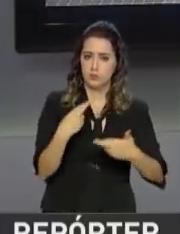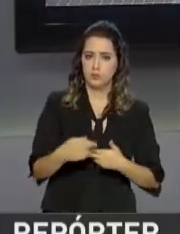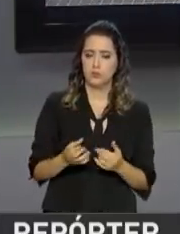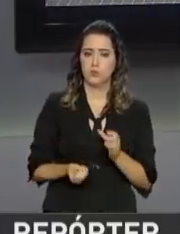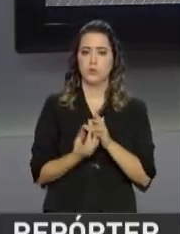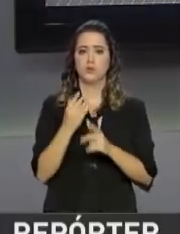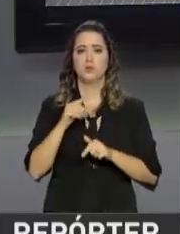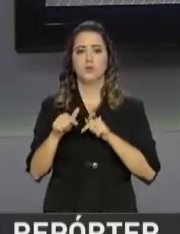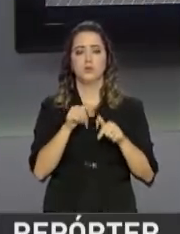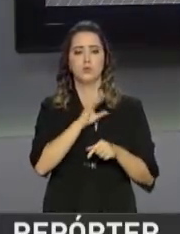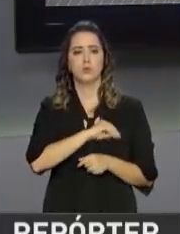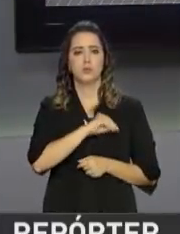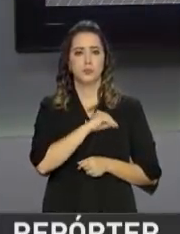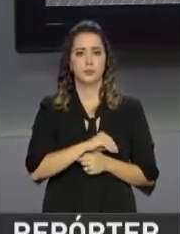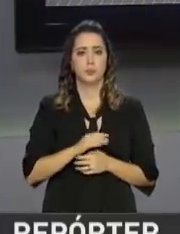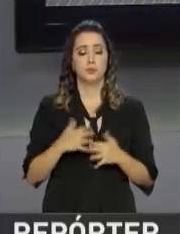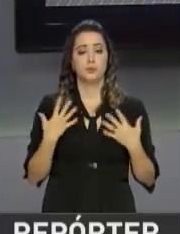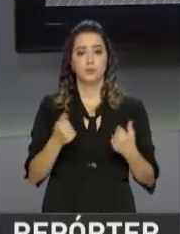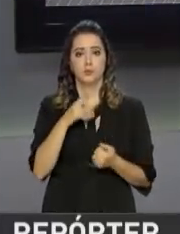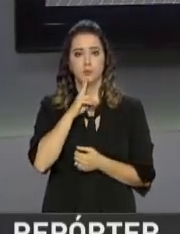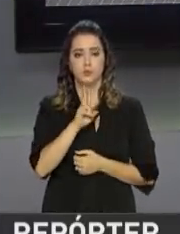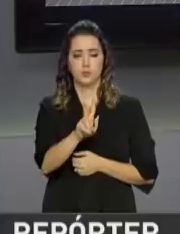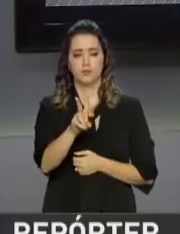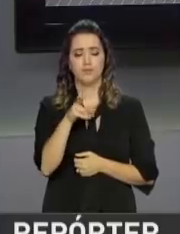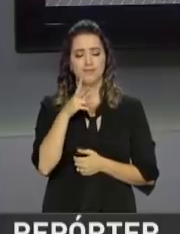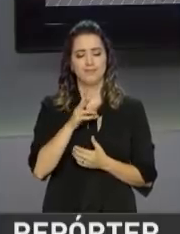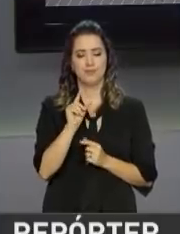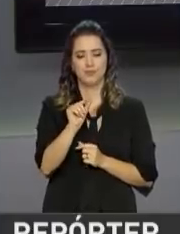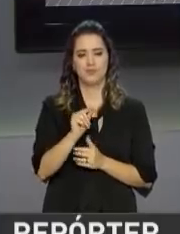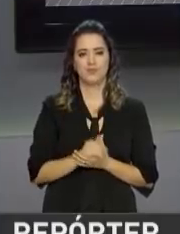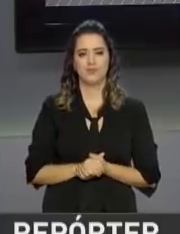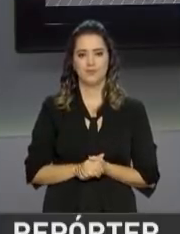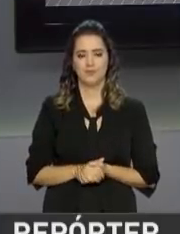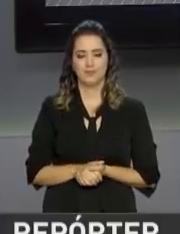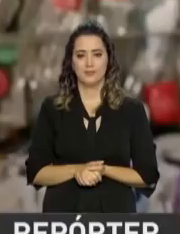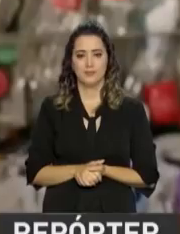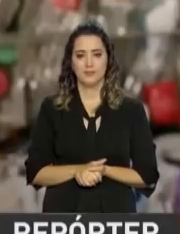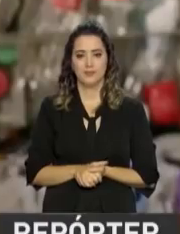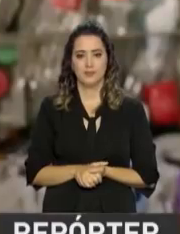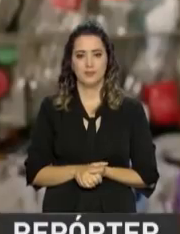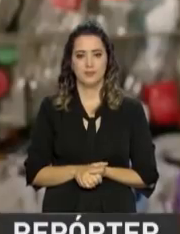gera emprego e renda na região. Vamos conhecer um pouco mais sobre o programa.